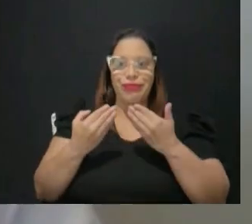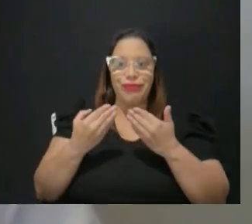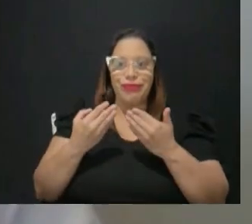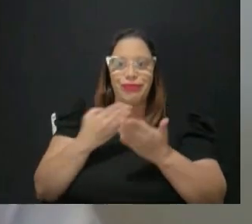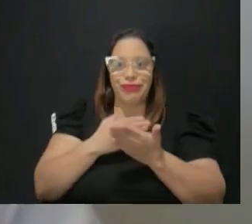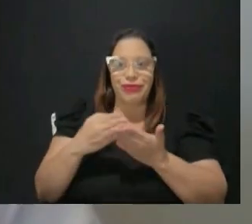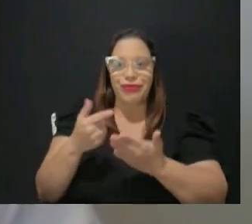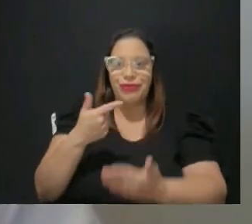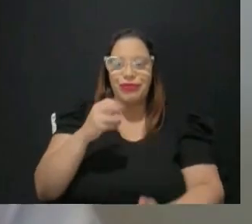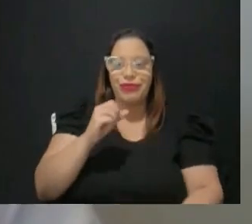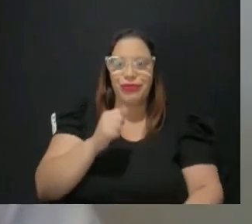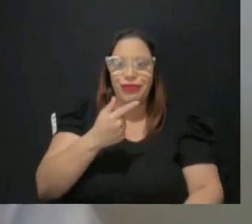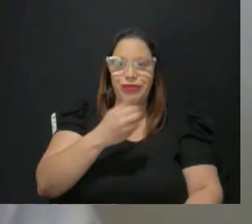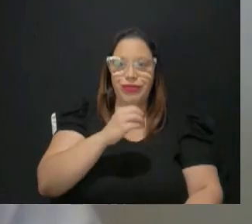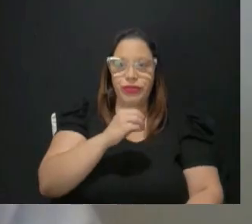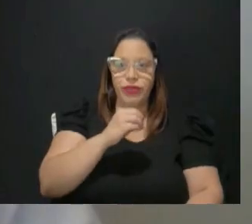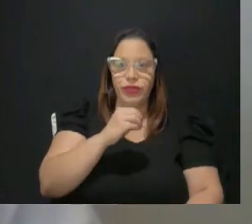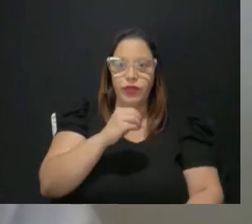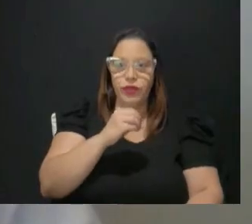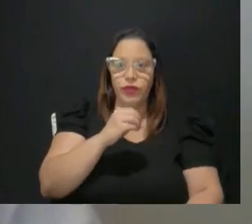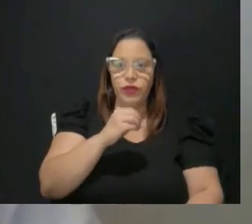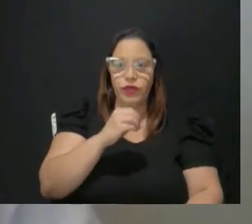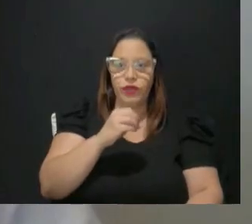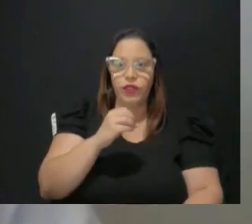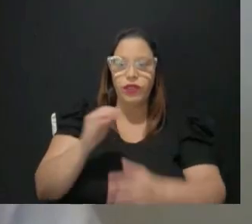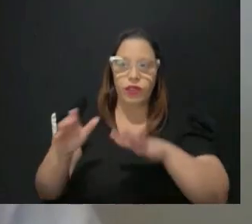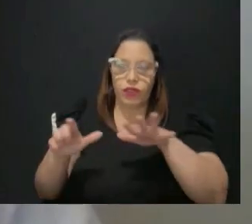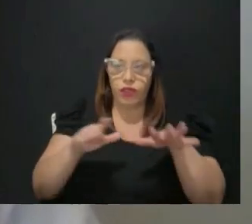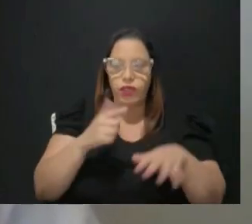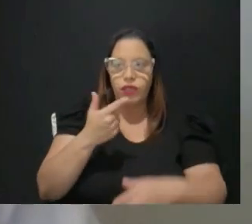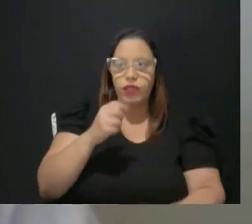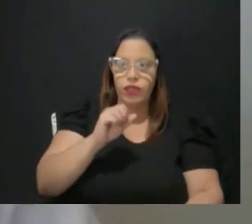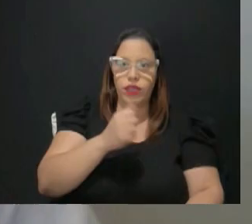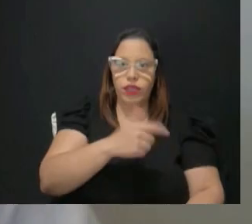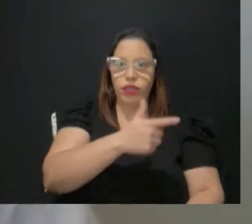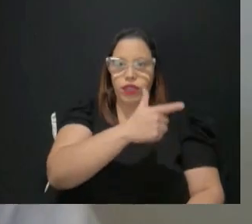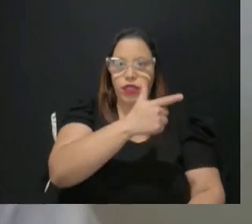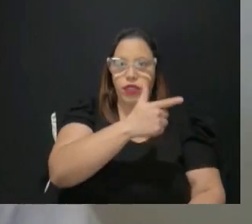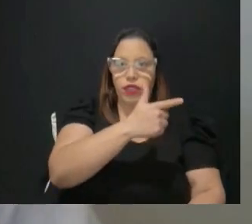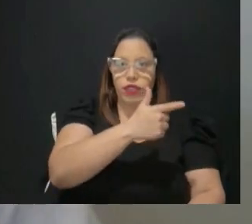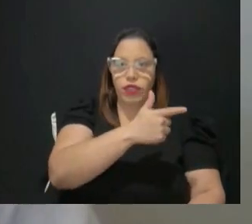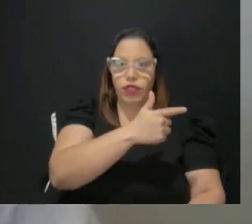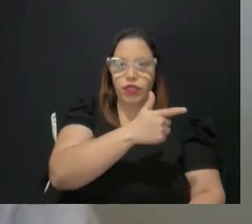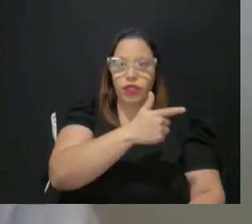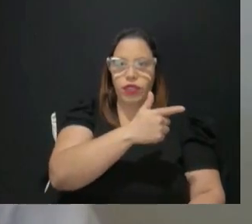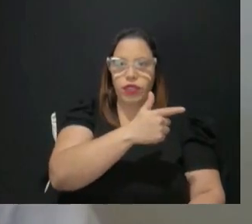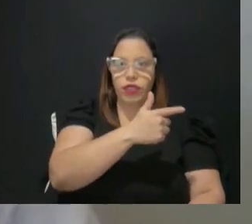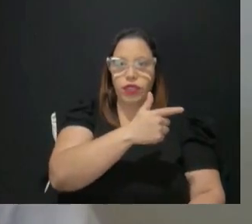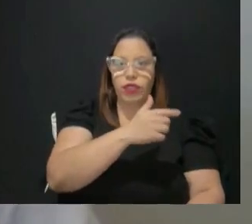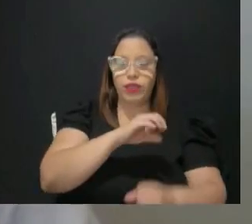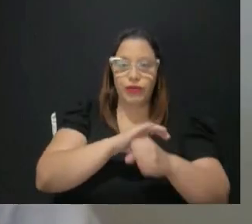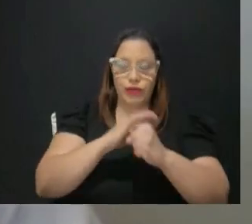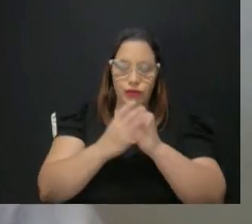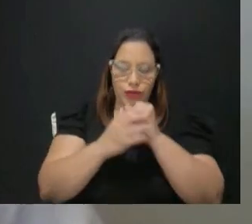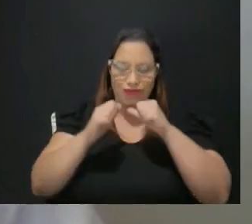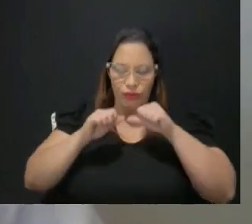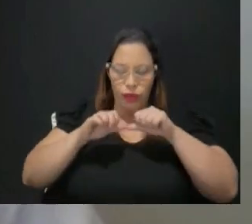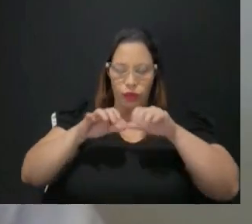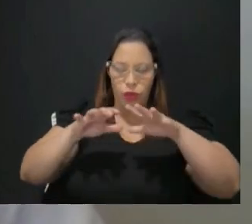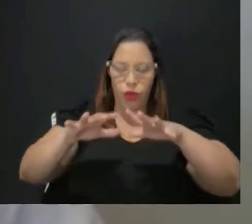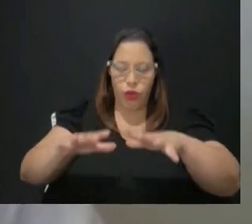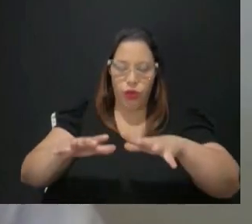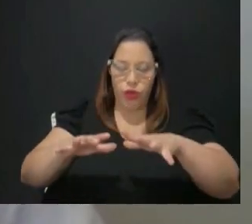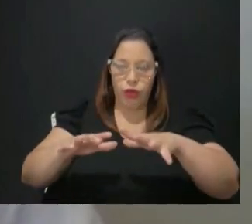a partir de 2020 até 2022, nós tivemos a ocorrência da pandemia